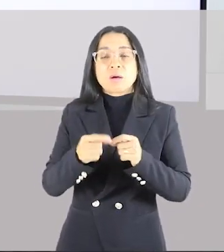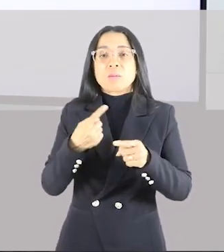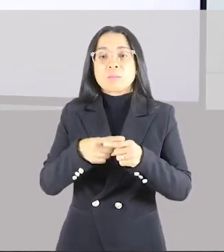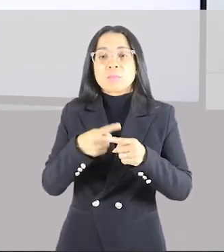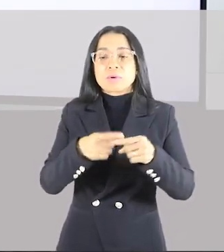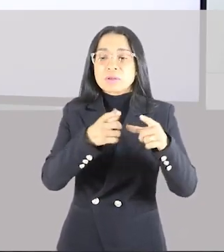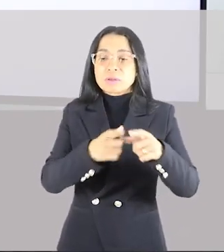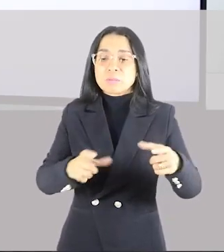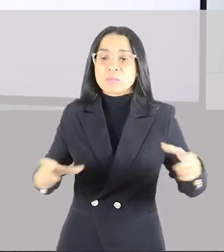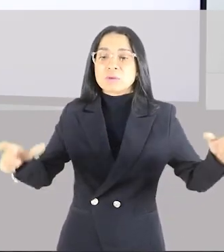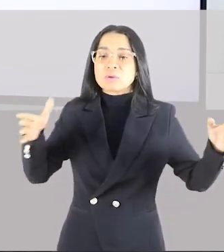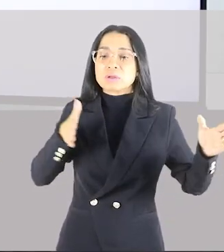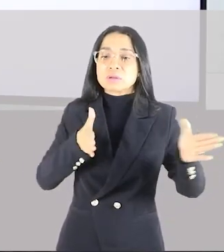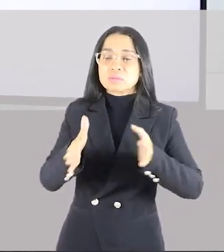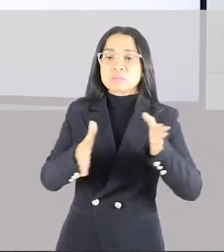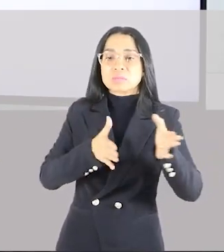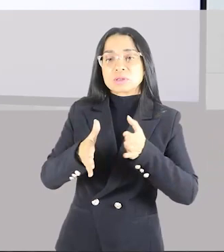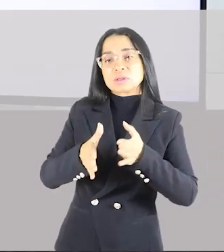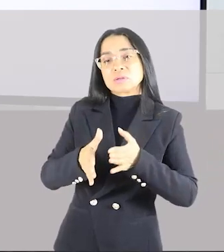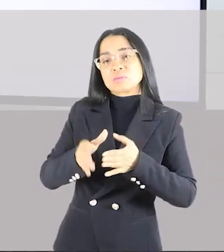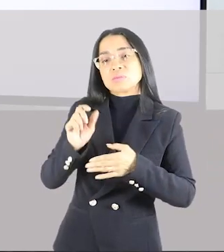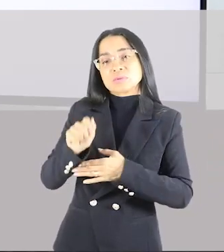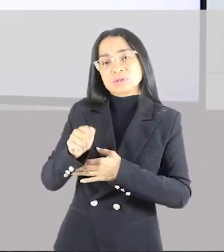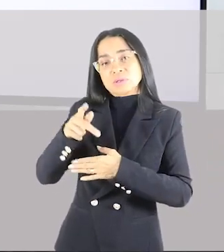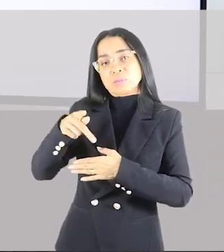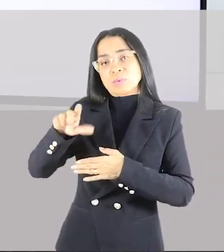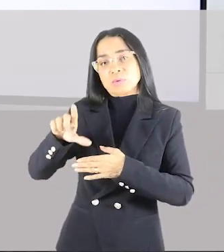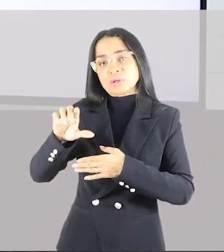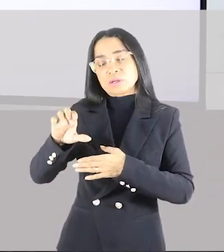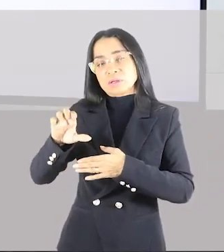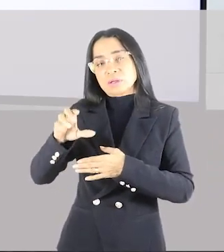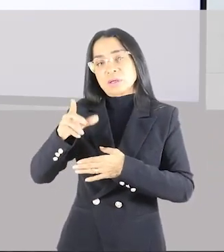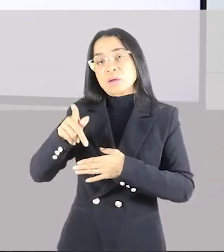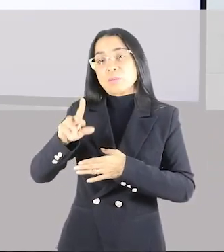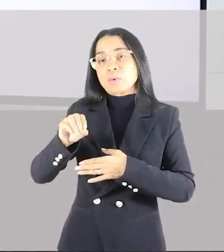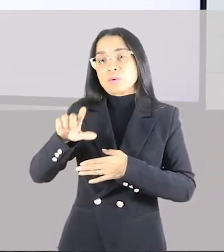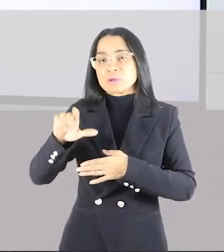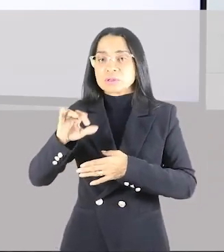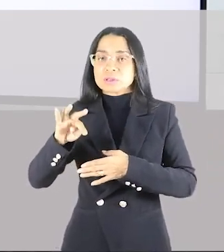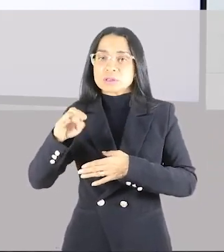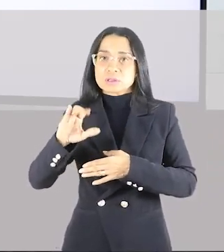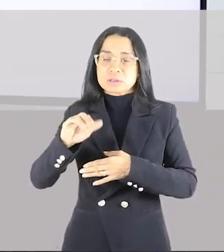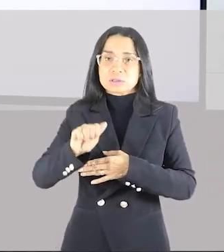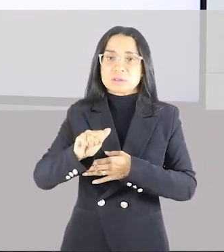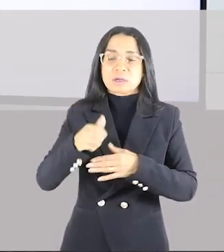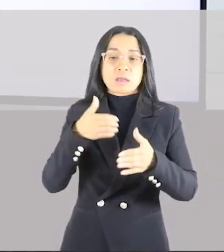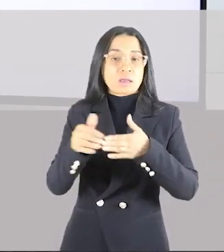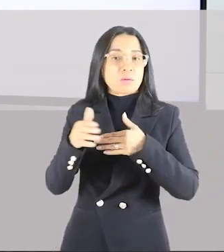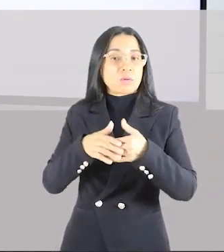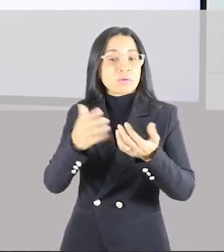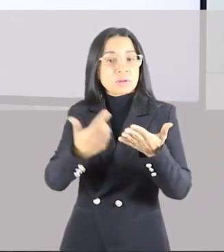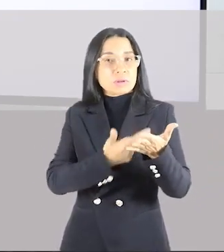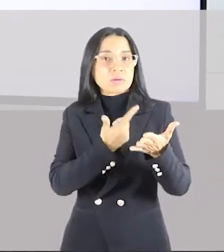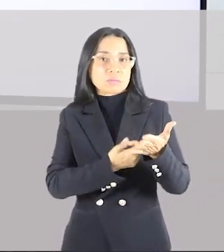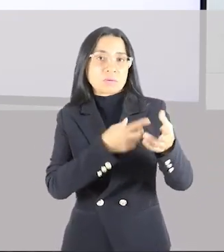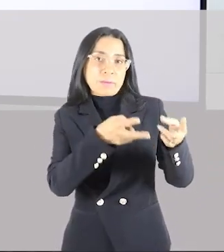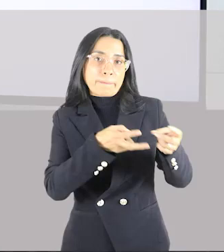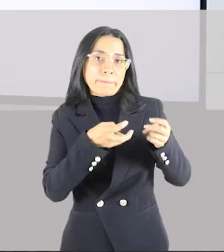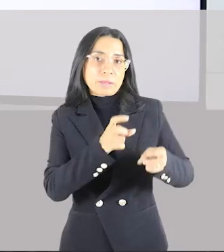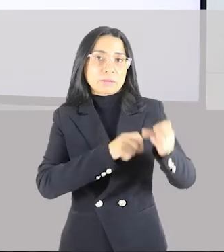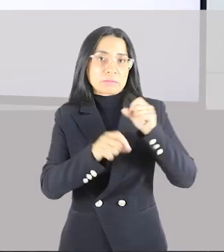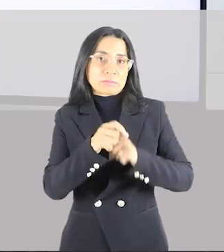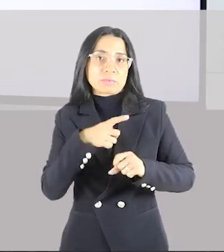politeísta. Tá? Mas, em qualquer questão, em qualquer livro didático, você vai perceber que há